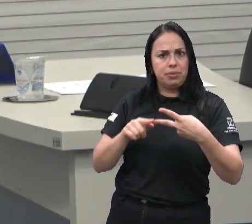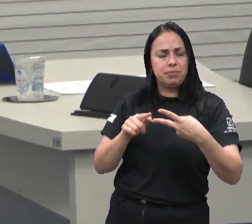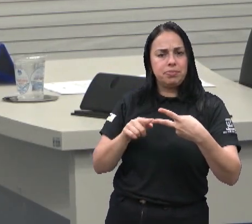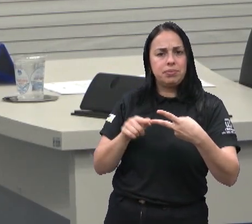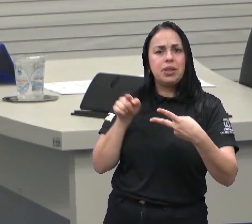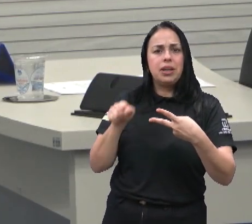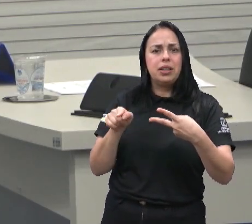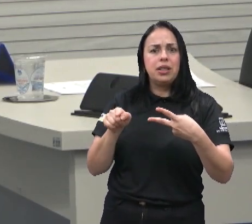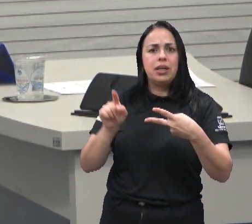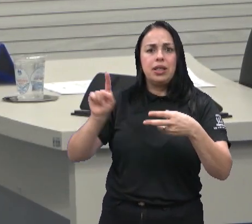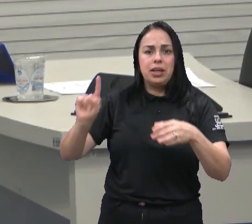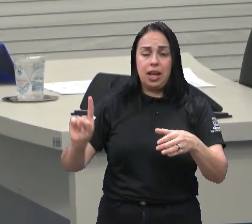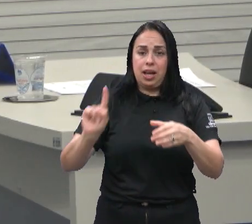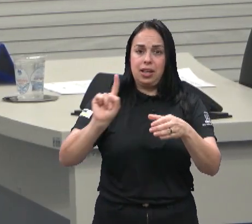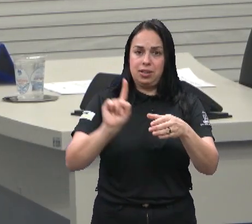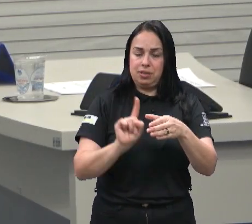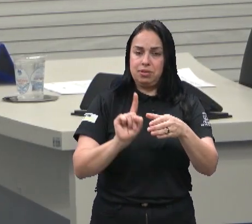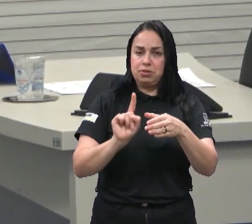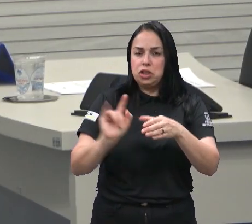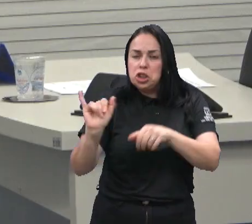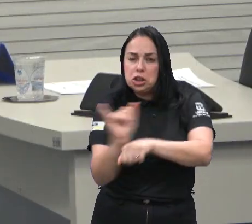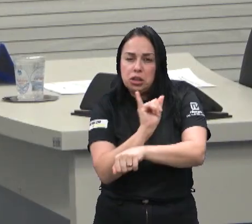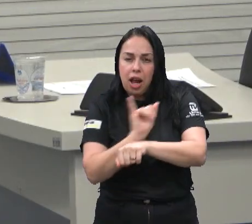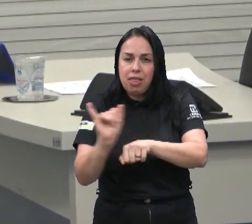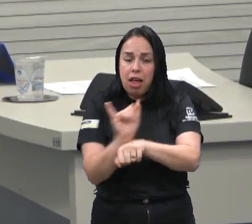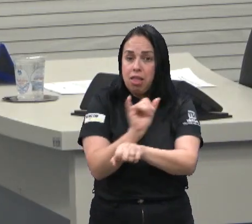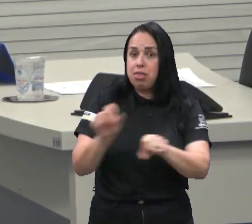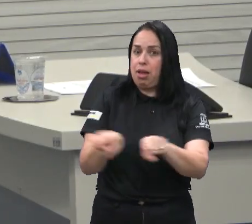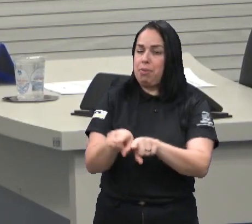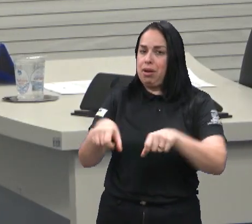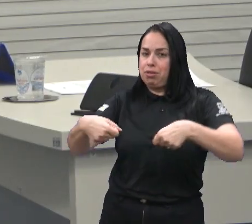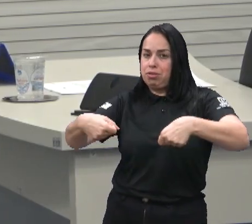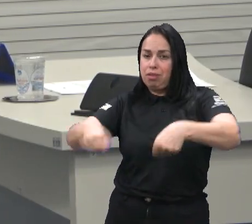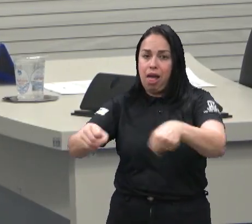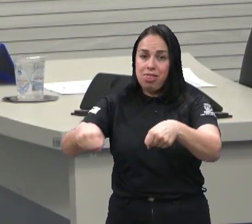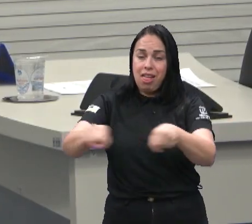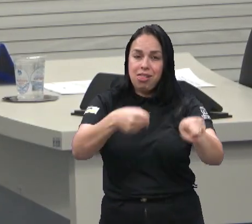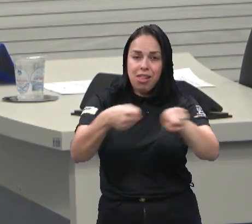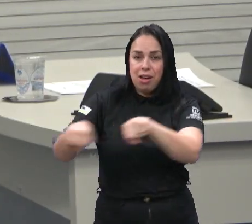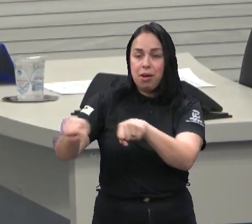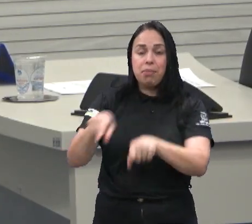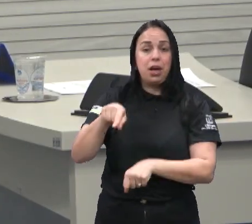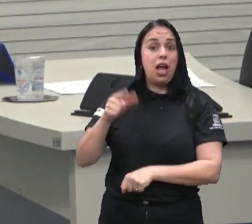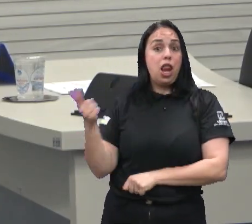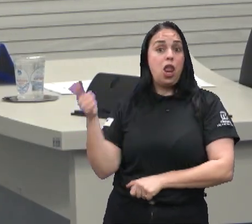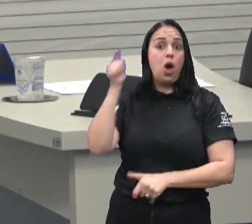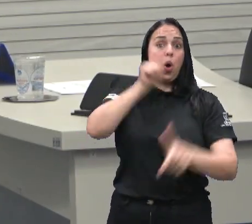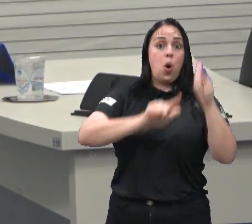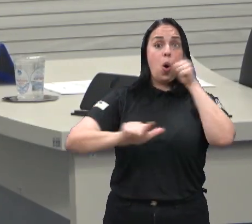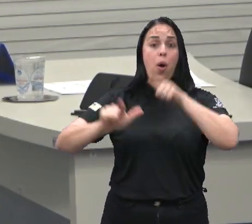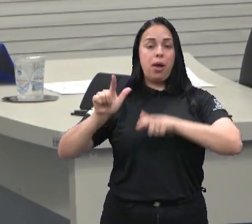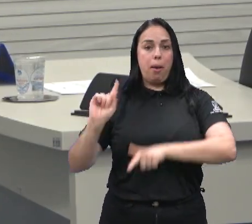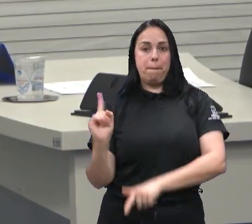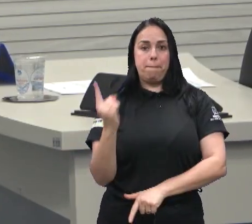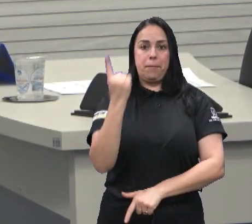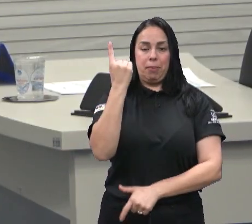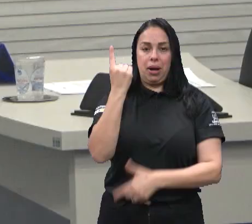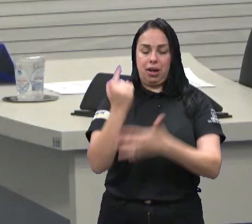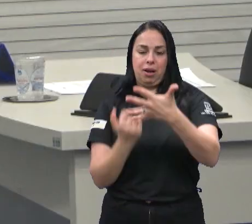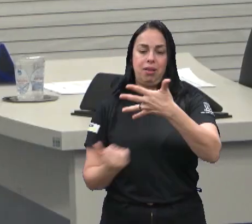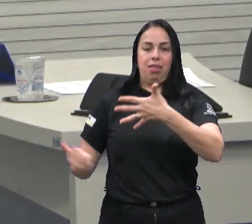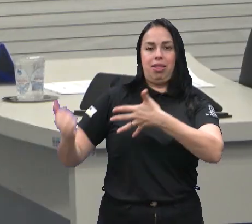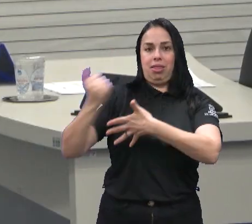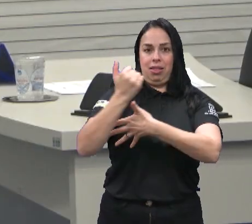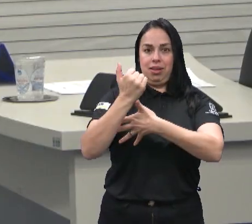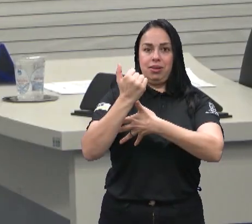ele é integrante do grupo tático de moto, o Getan, pela conquista, gente, do primeiro lugar na